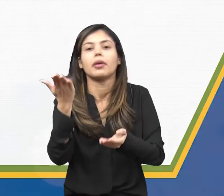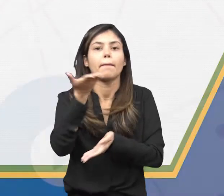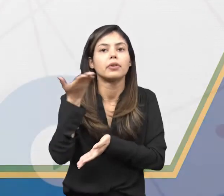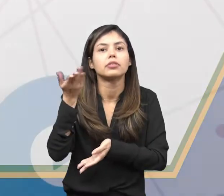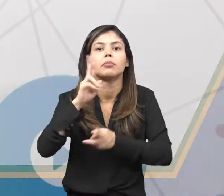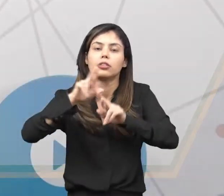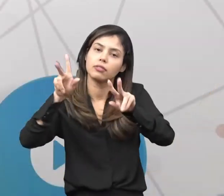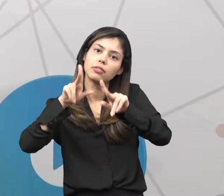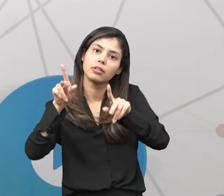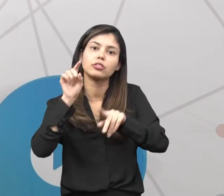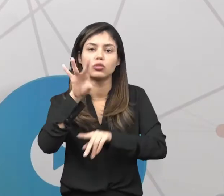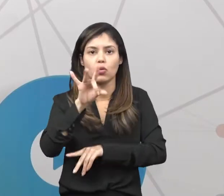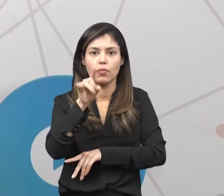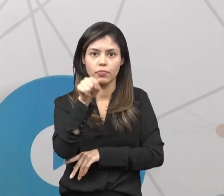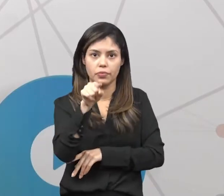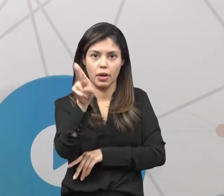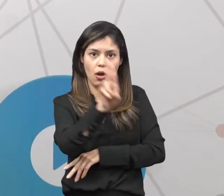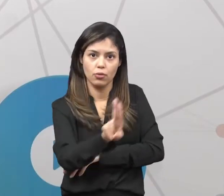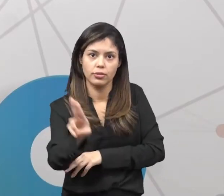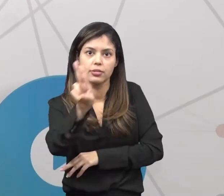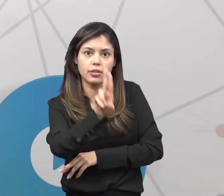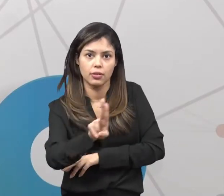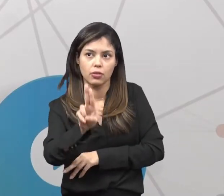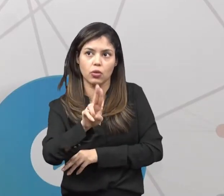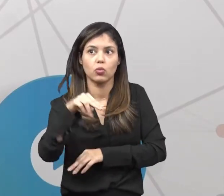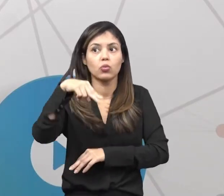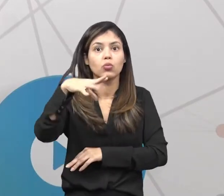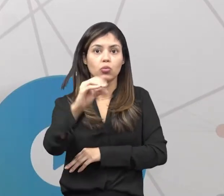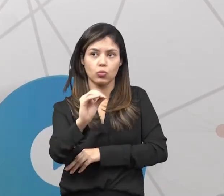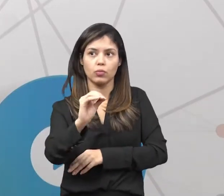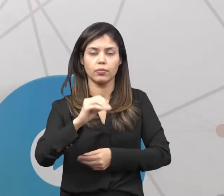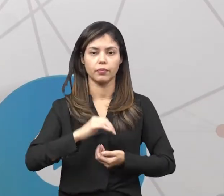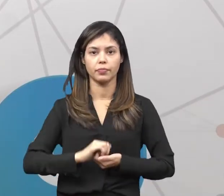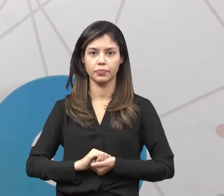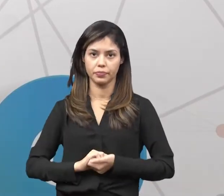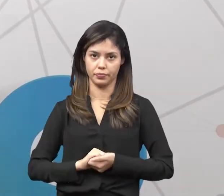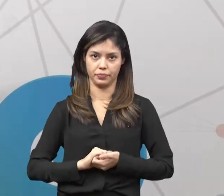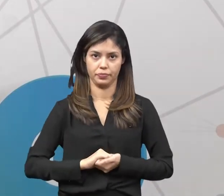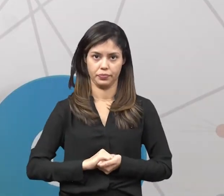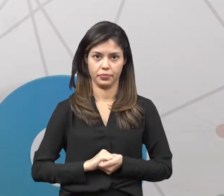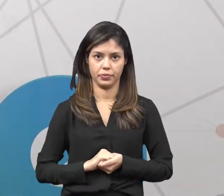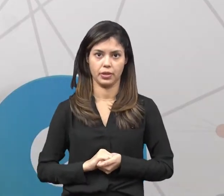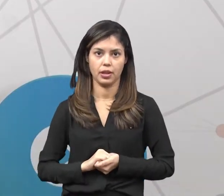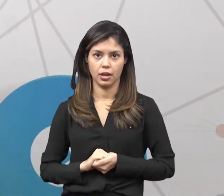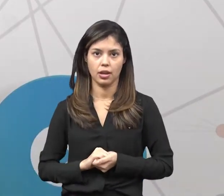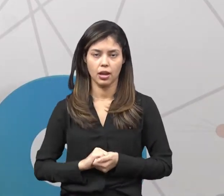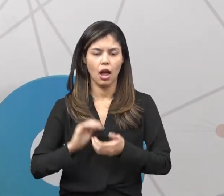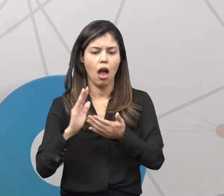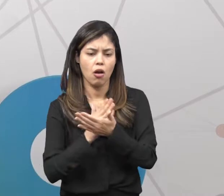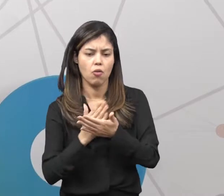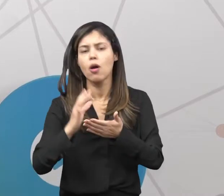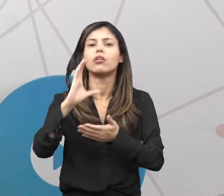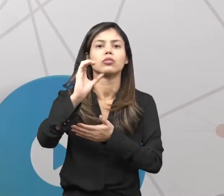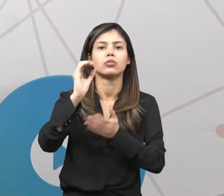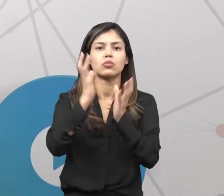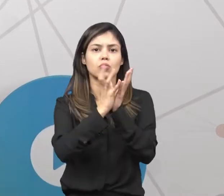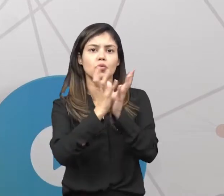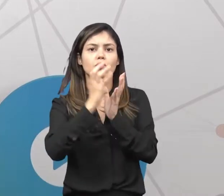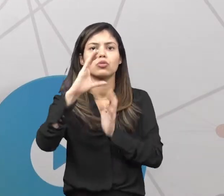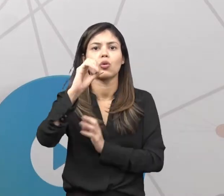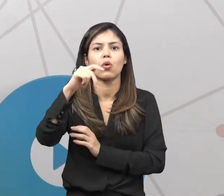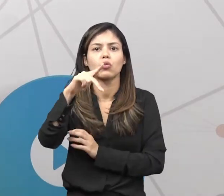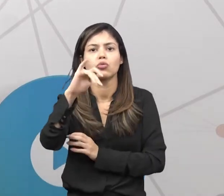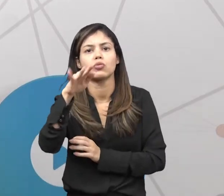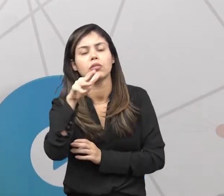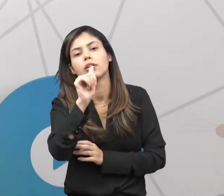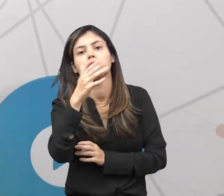Basicamente, a única diferença será essa, a utilização do no. As conjugações dentro do imperativo negativo